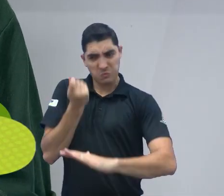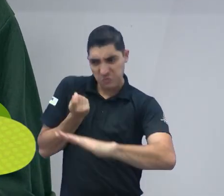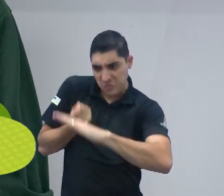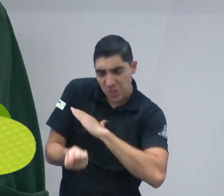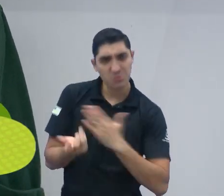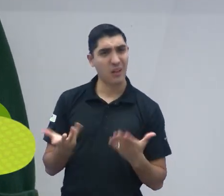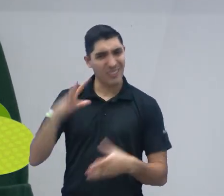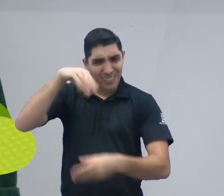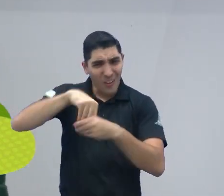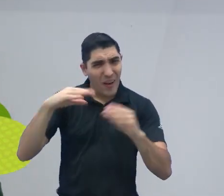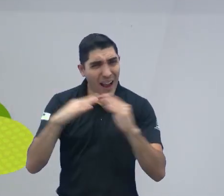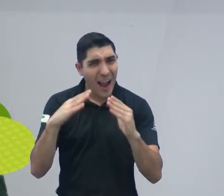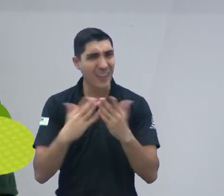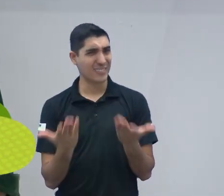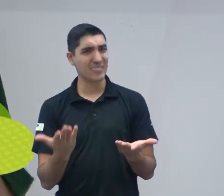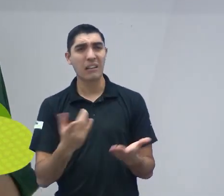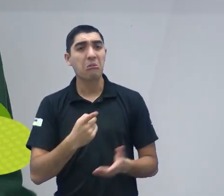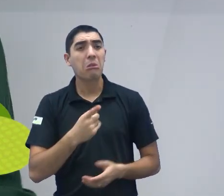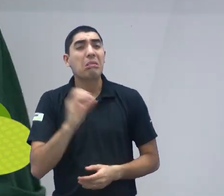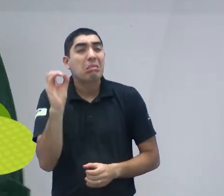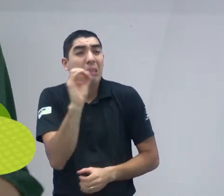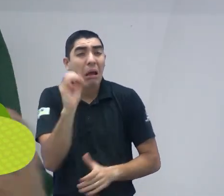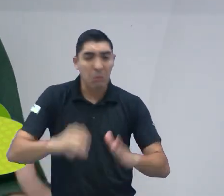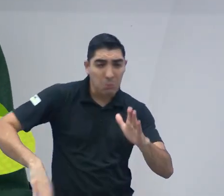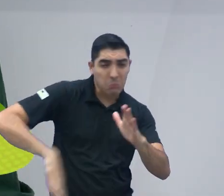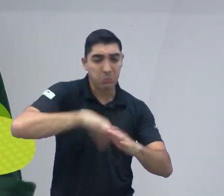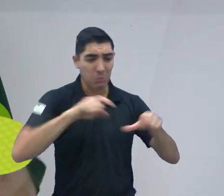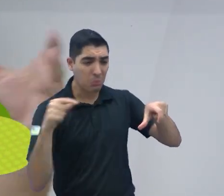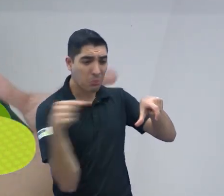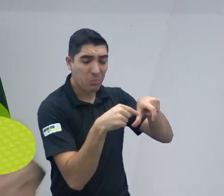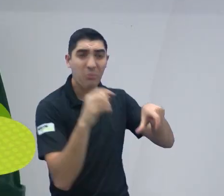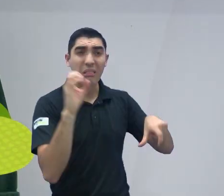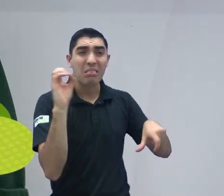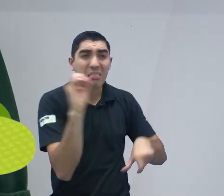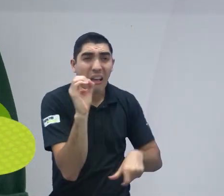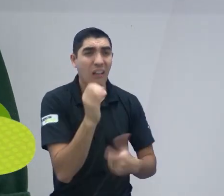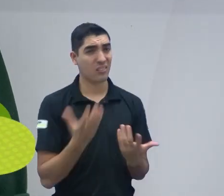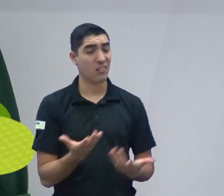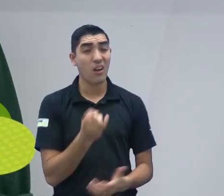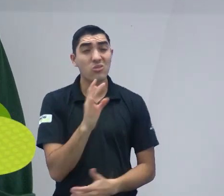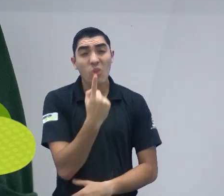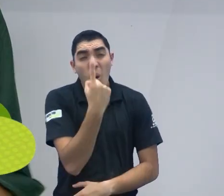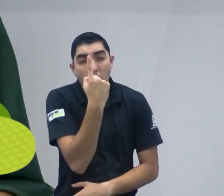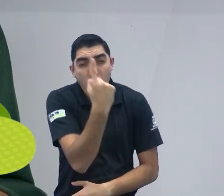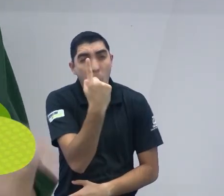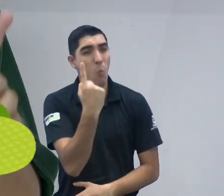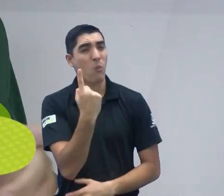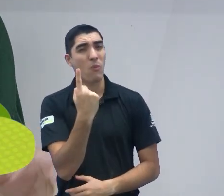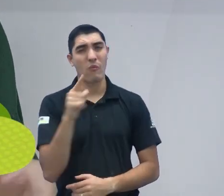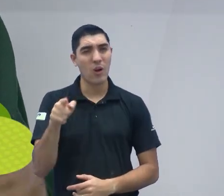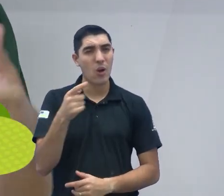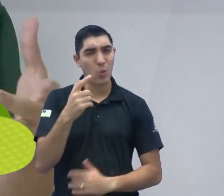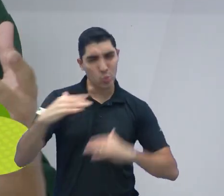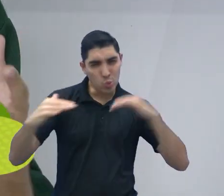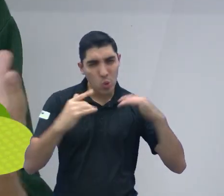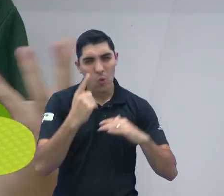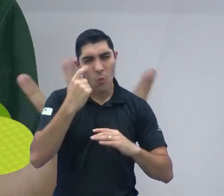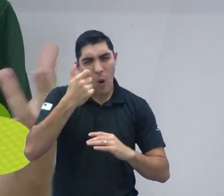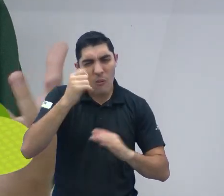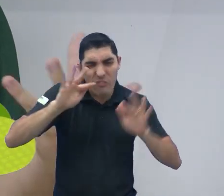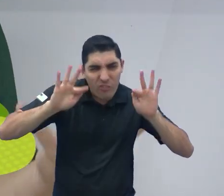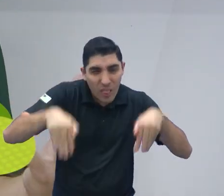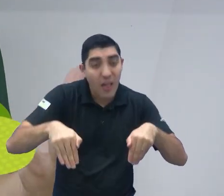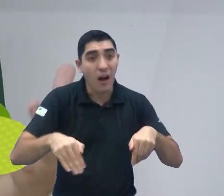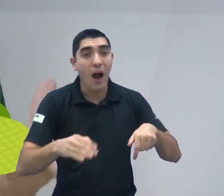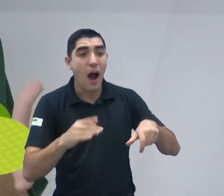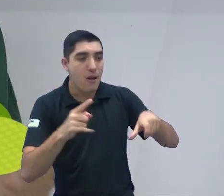pode passar o jogo todo sem dar um chute ao gol perigoso, tirando aquele lá no final do jogo do Esquerda, que, por sinal, talvez o único